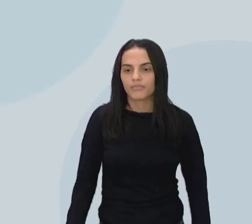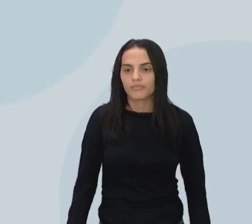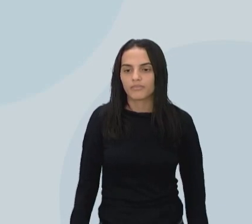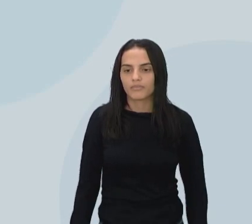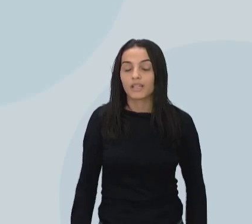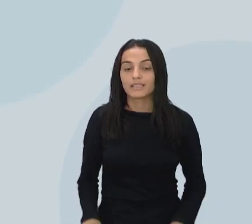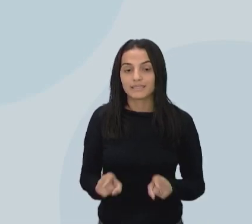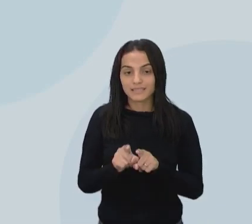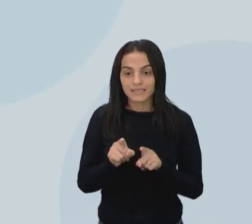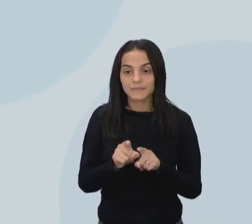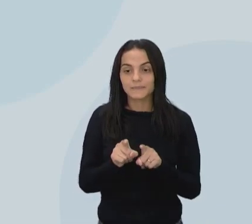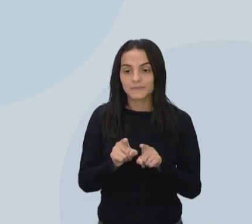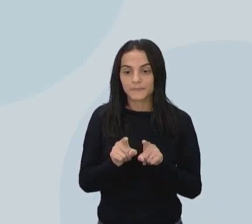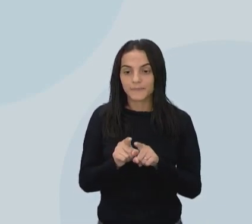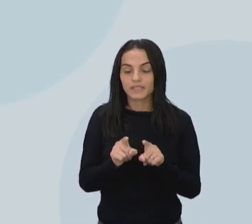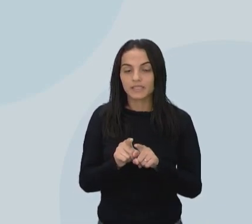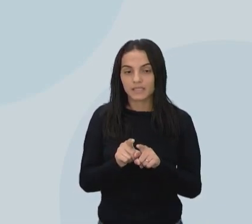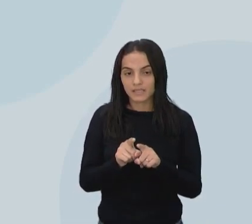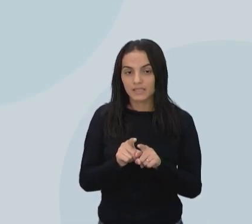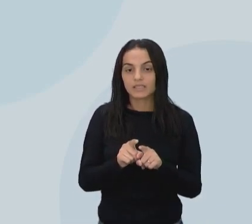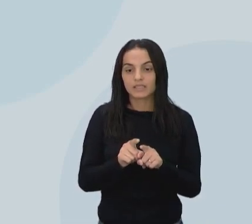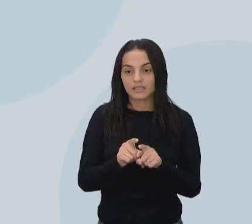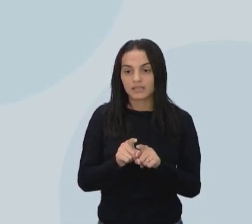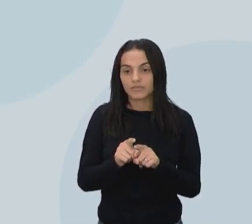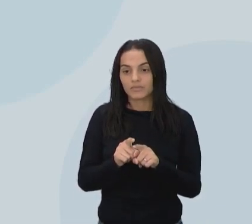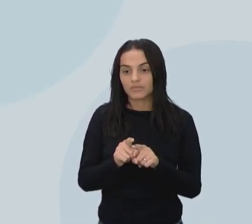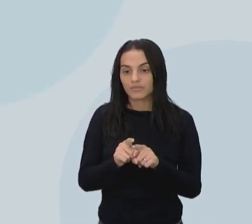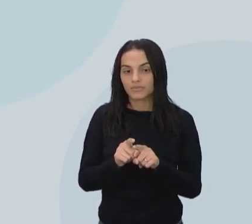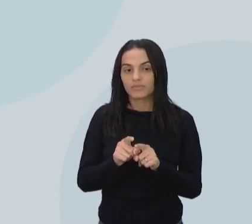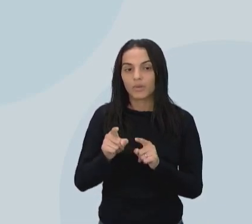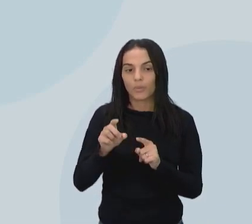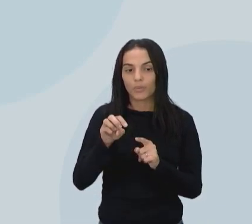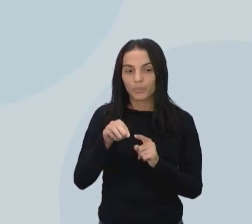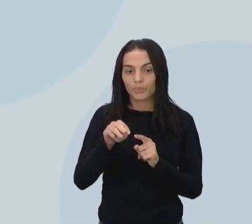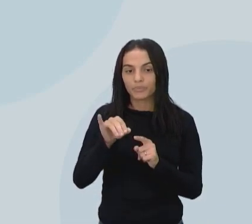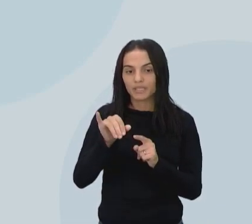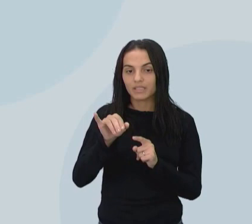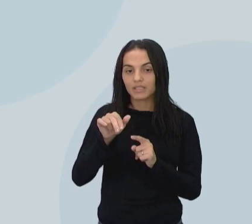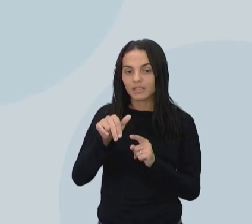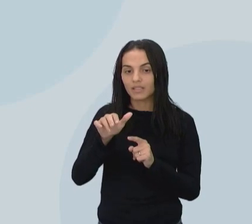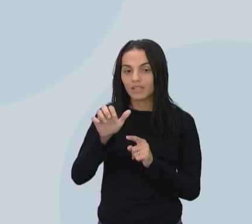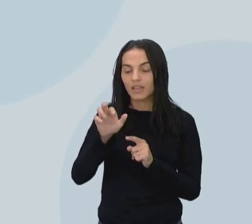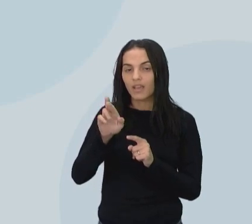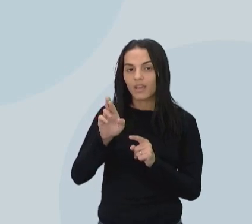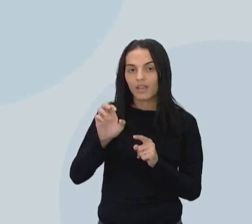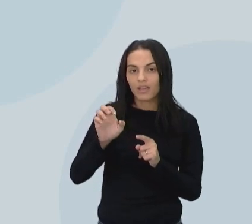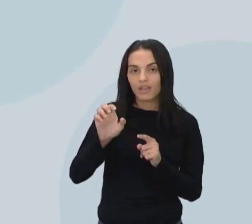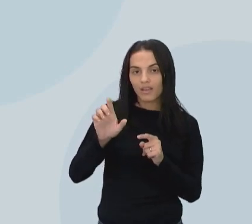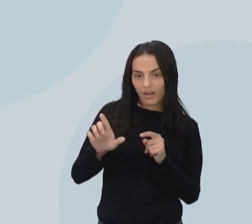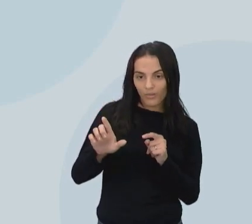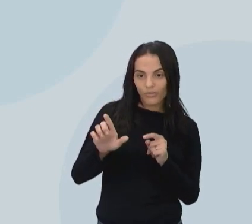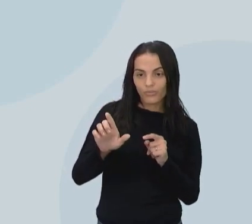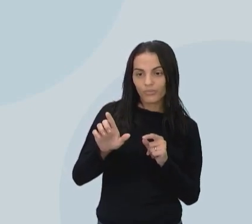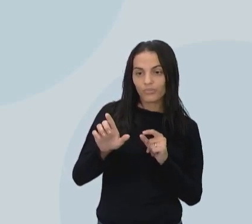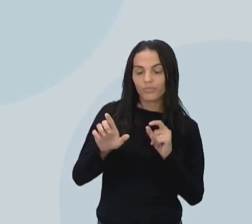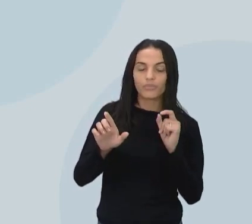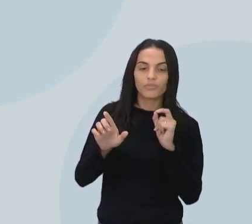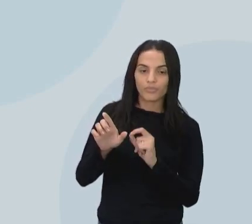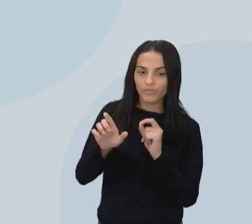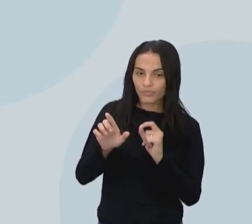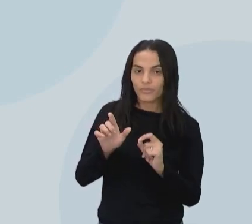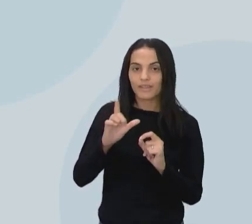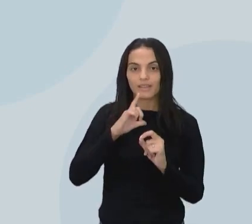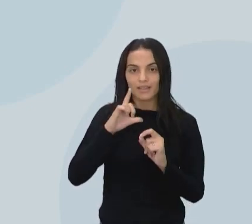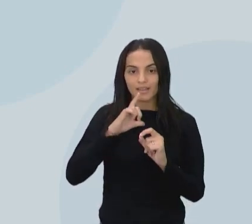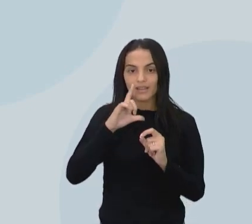ele também acaba sendo um mineral. Ele é um mineral. Então, quando a gente fala mineral, é porque ele é